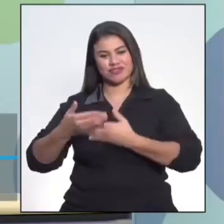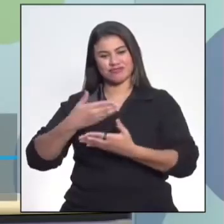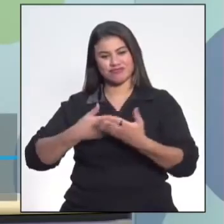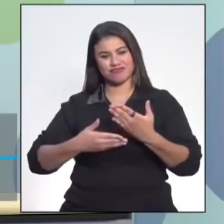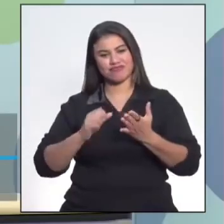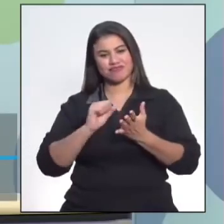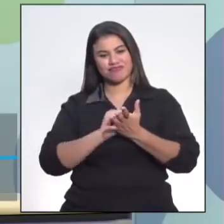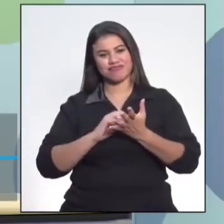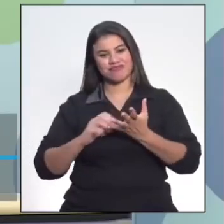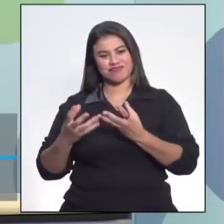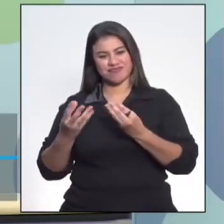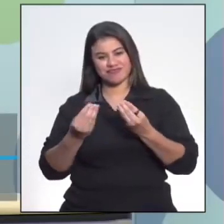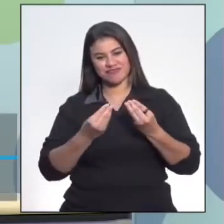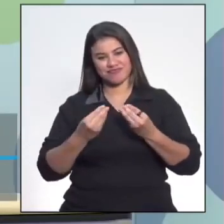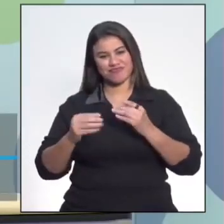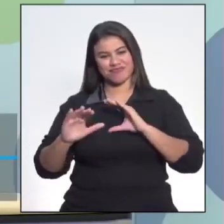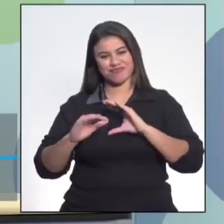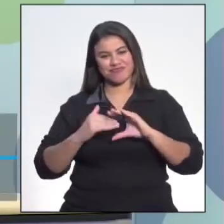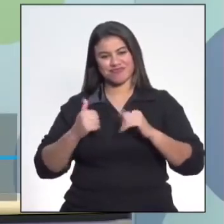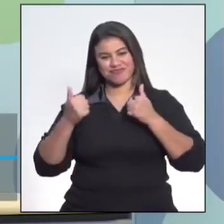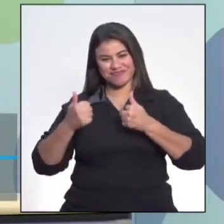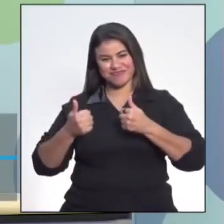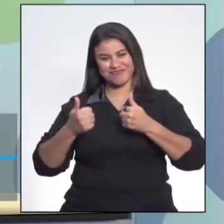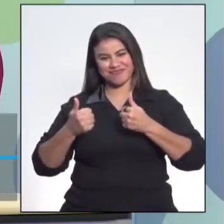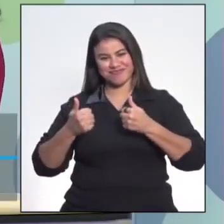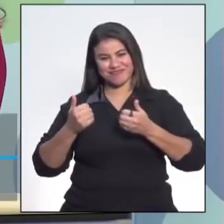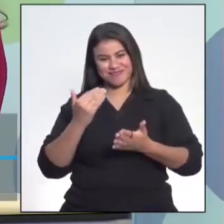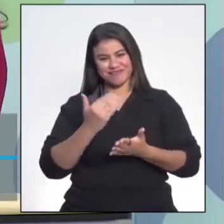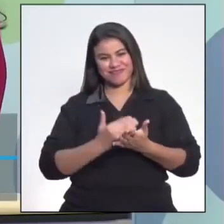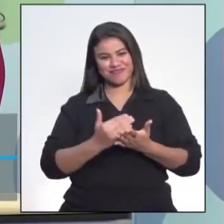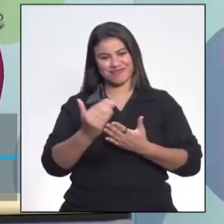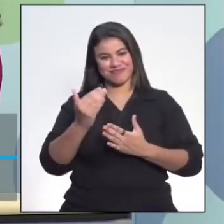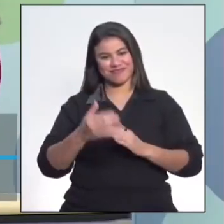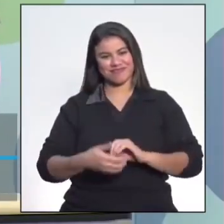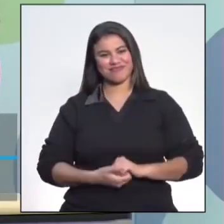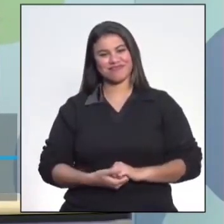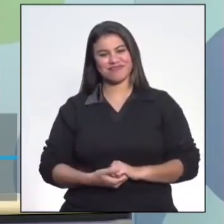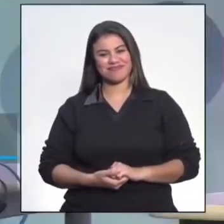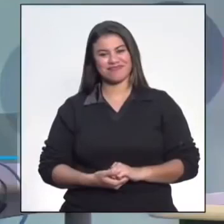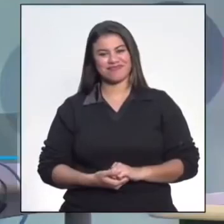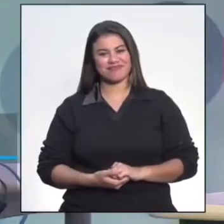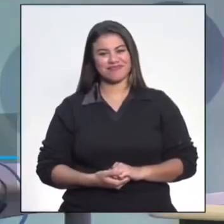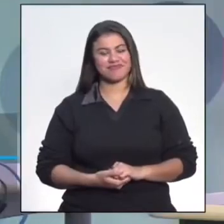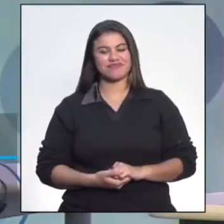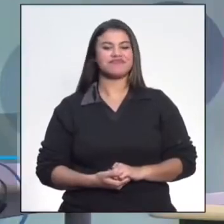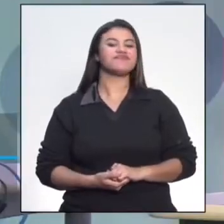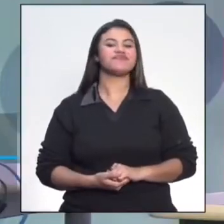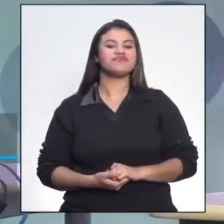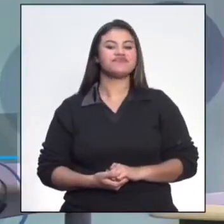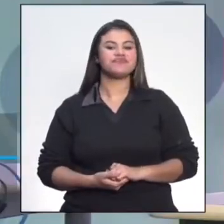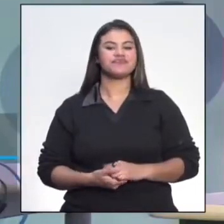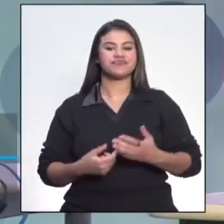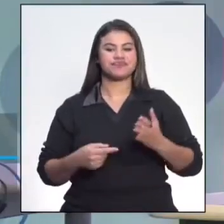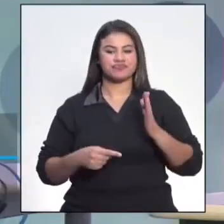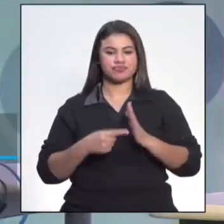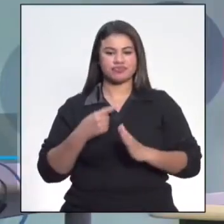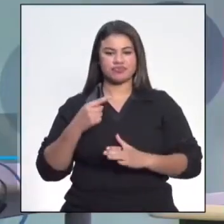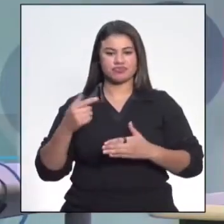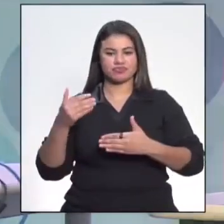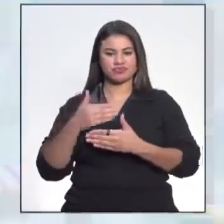as tarefas e enviem para mim, ok? Vamos começar então, professora Roberta? Vamos sim. Então, primeiro slide, por